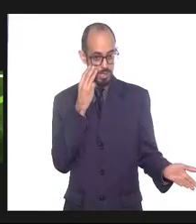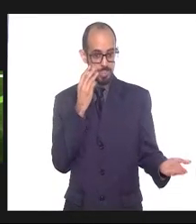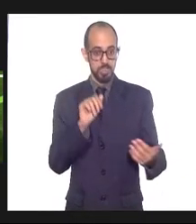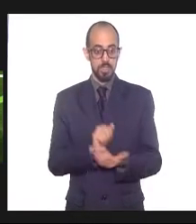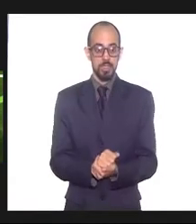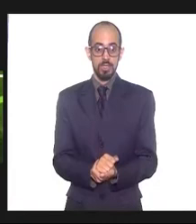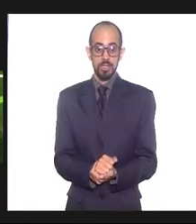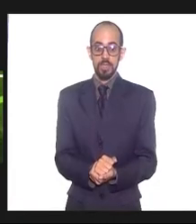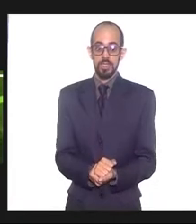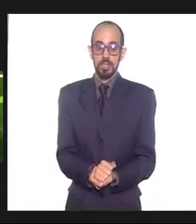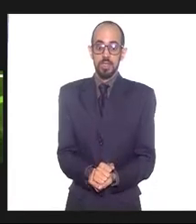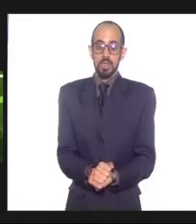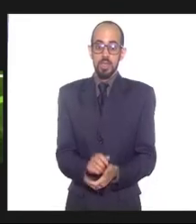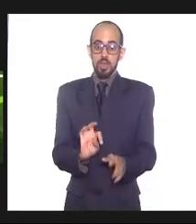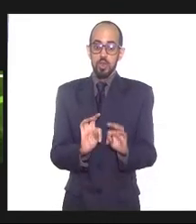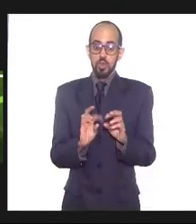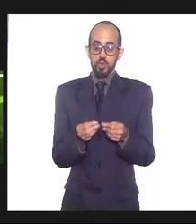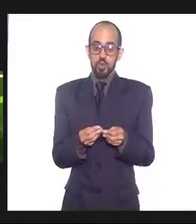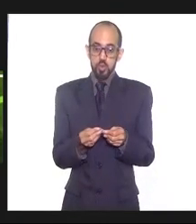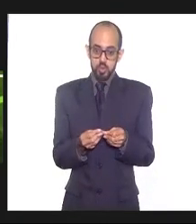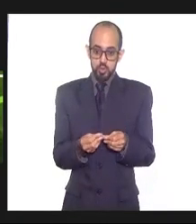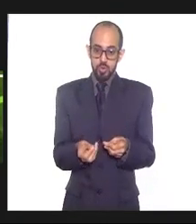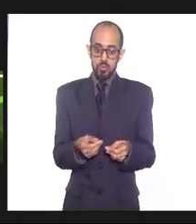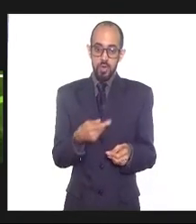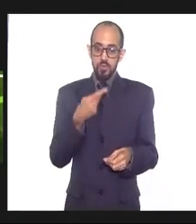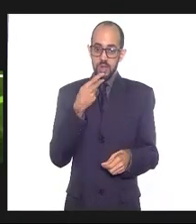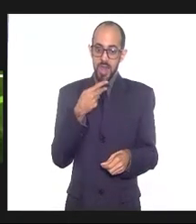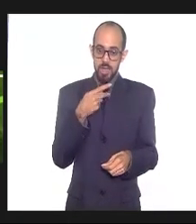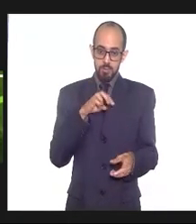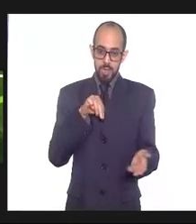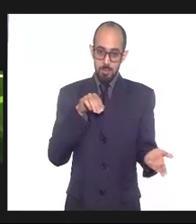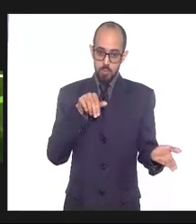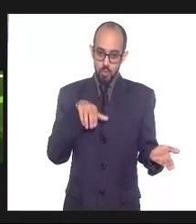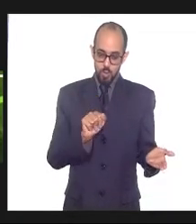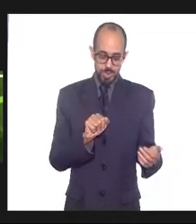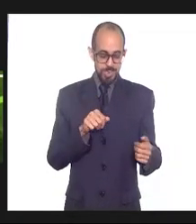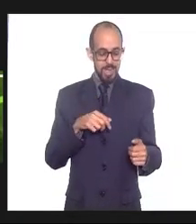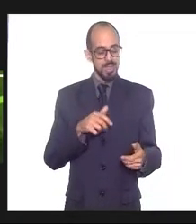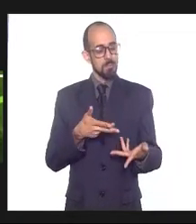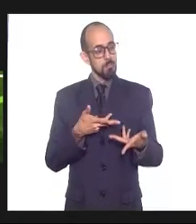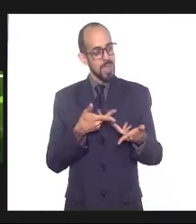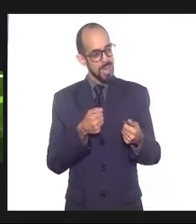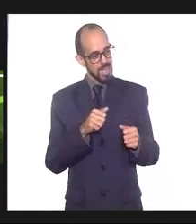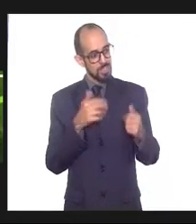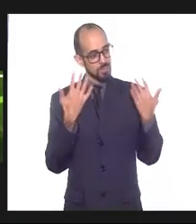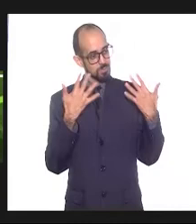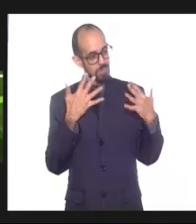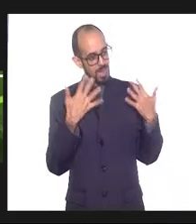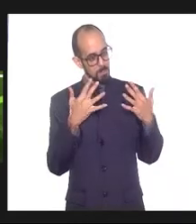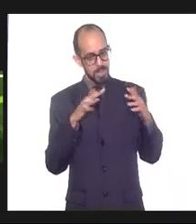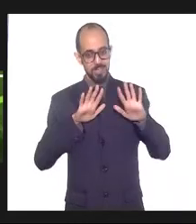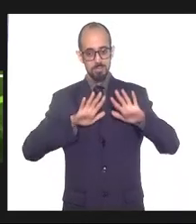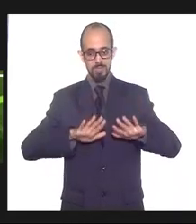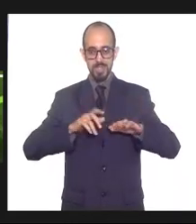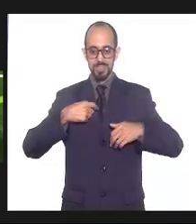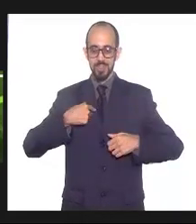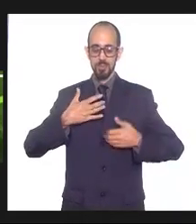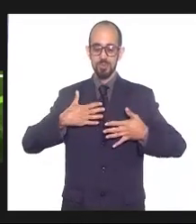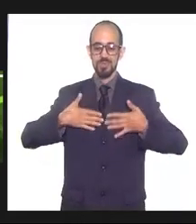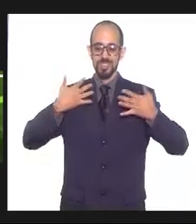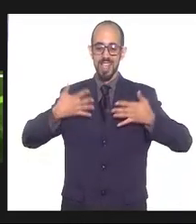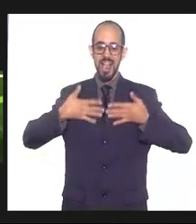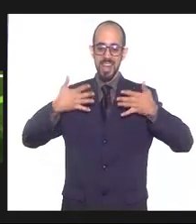Todos esses indicativos que foram feitos à deputada Mônica, que merece todos os nossos aplausos, mas eu tenho muita alegria